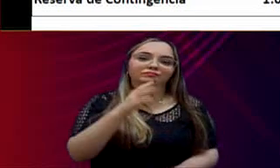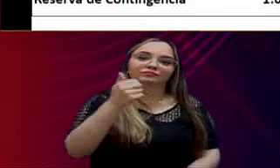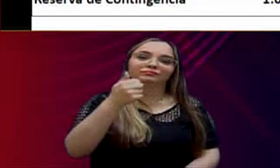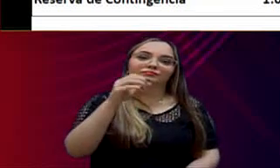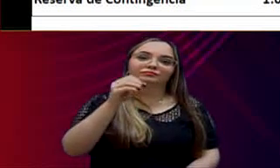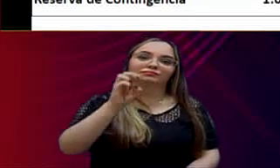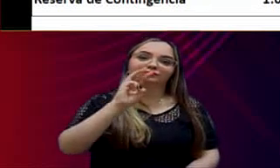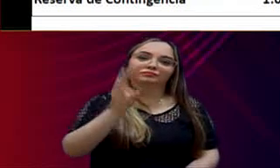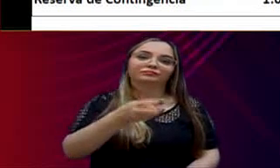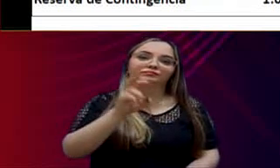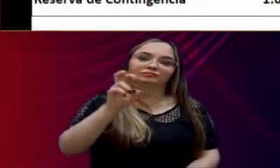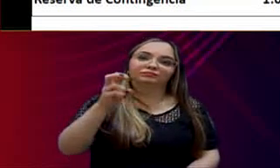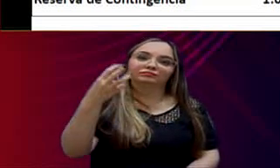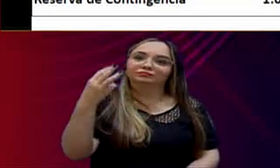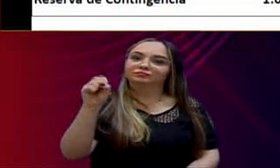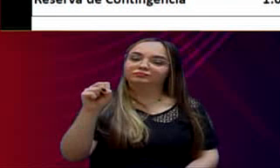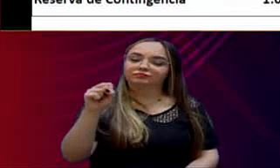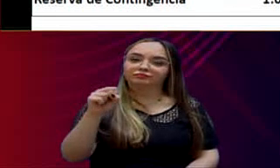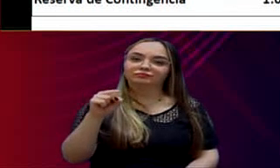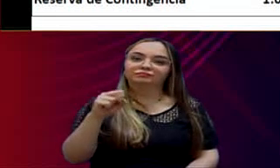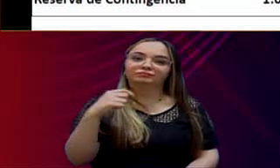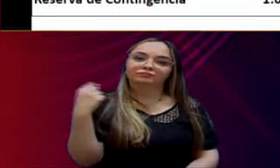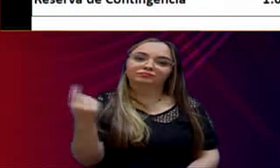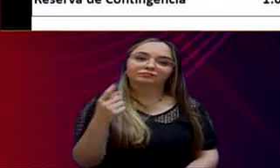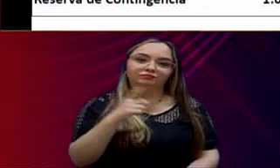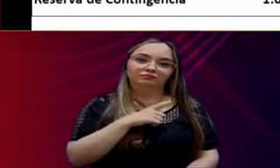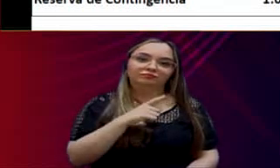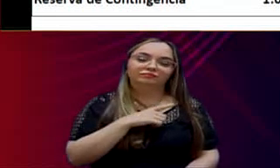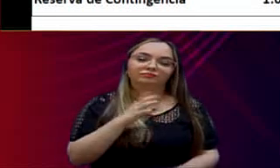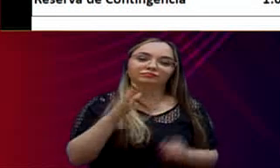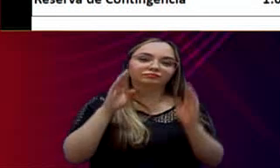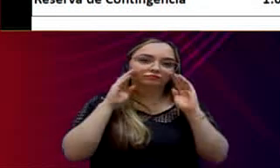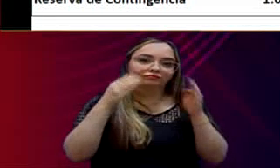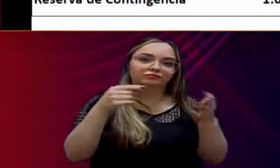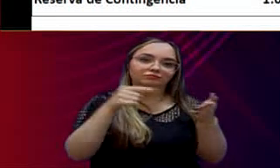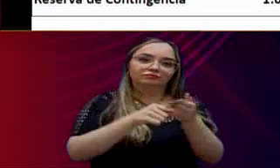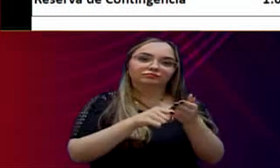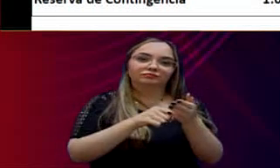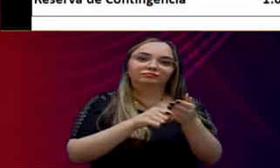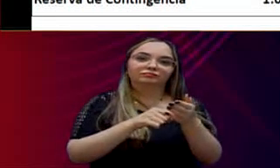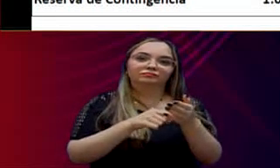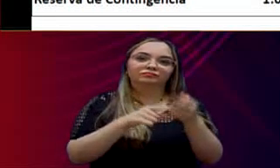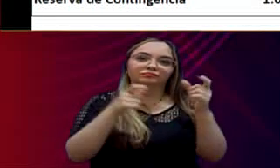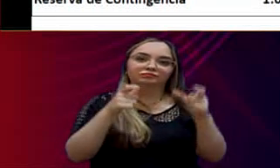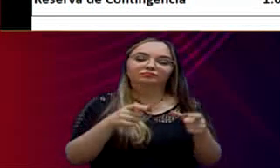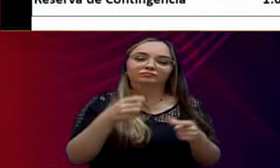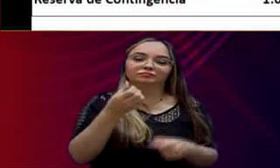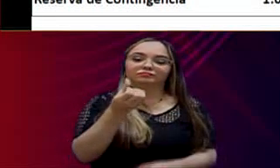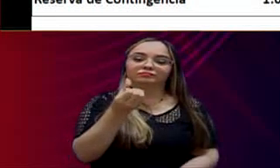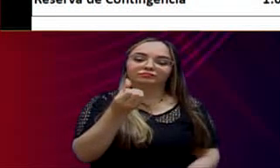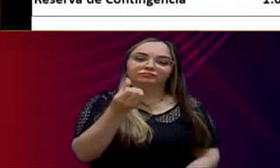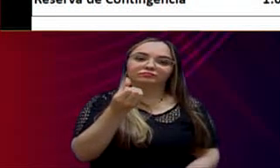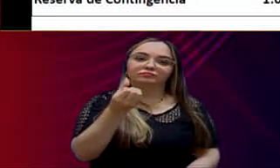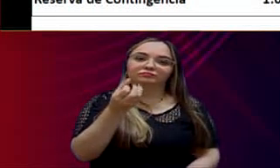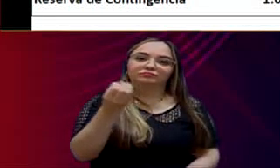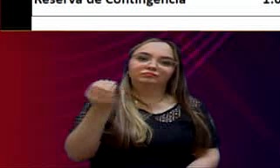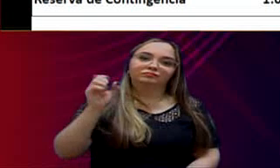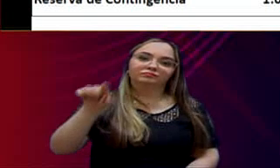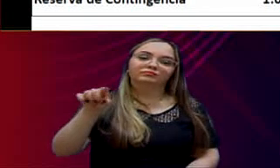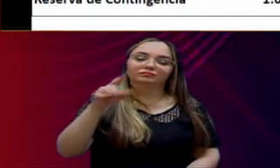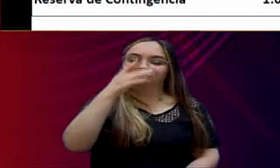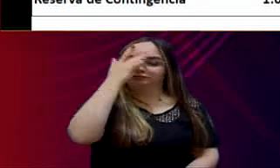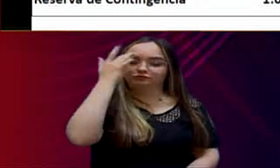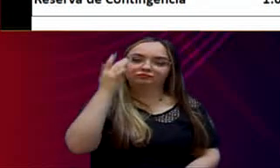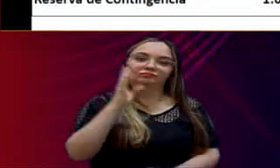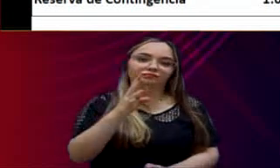538 temos uma meta de atendimento metafísica de 600 mil atendimentos